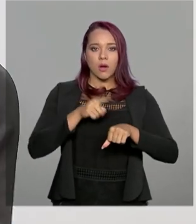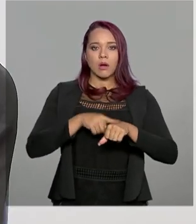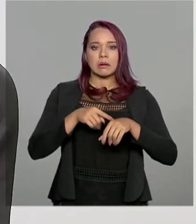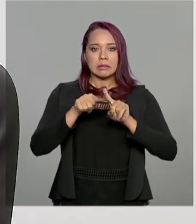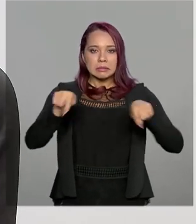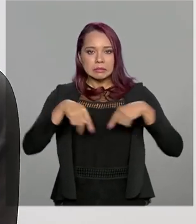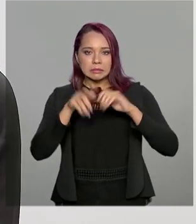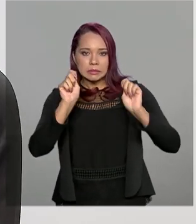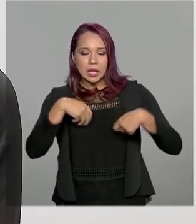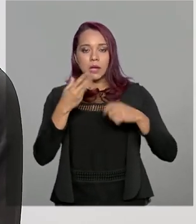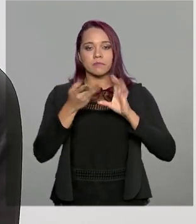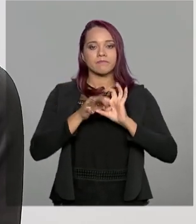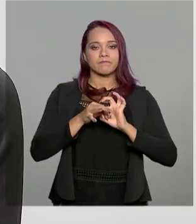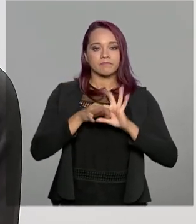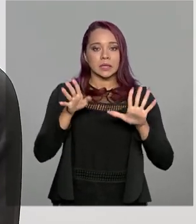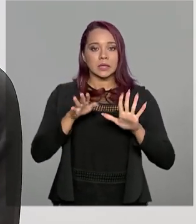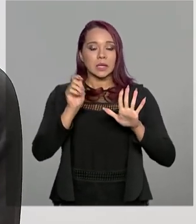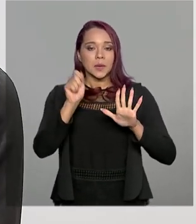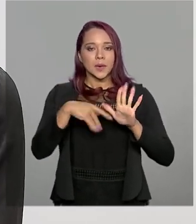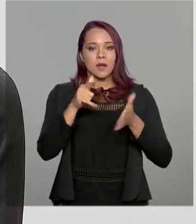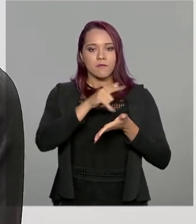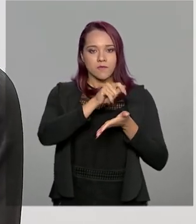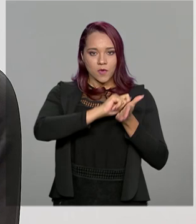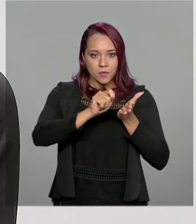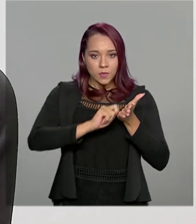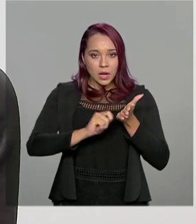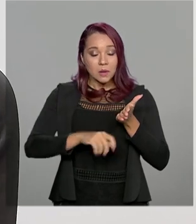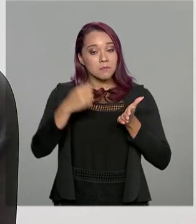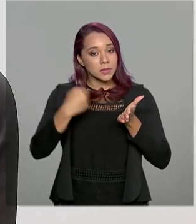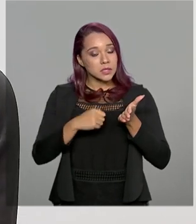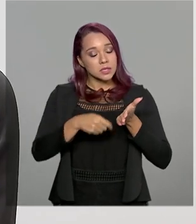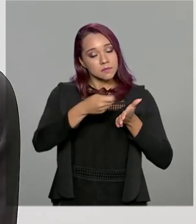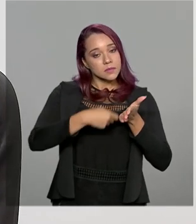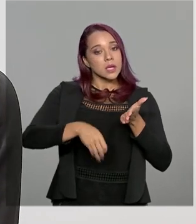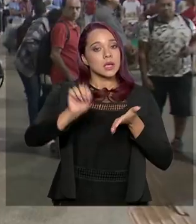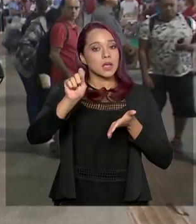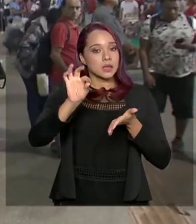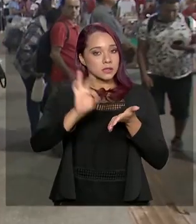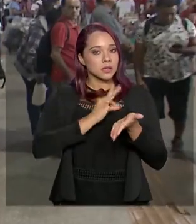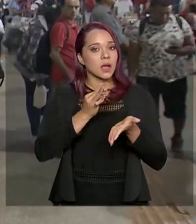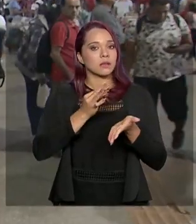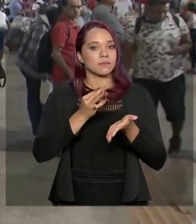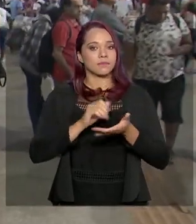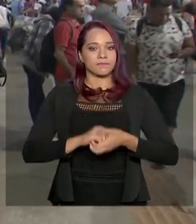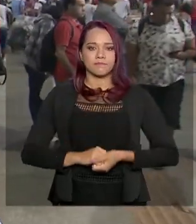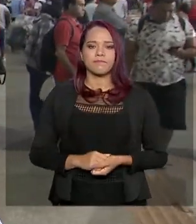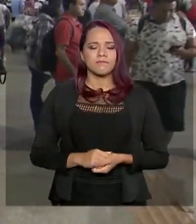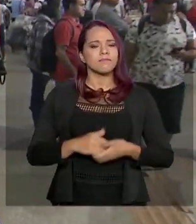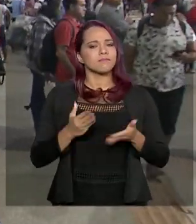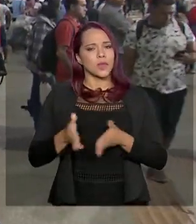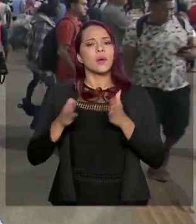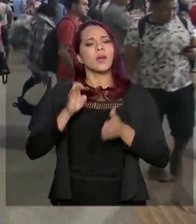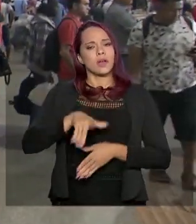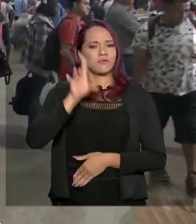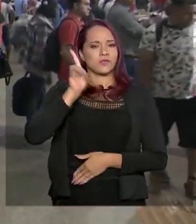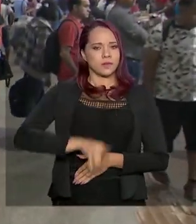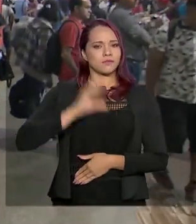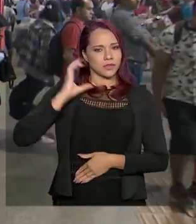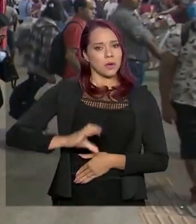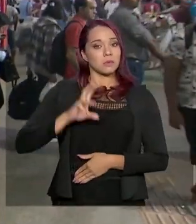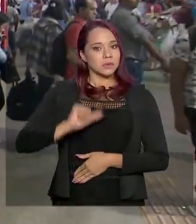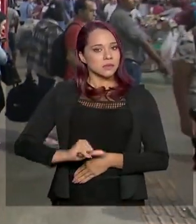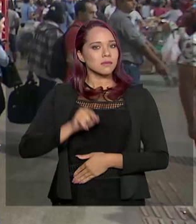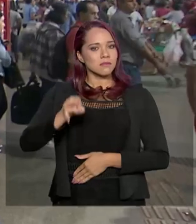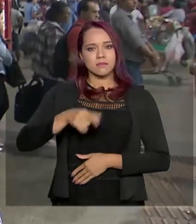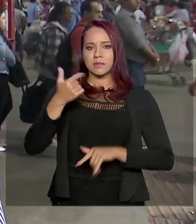também nós temos disponível esse formulário que tem que ser preenchido e assinado pelos herdeiros. Afinal de contas, é um direito do cidadão, né? Se trabalhou,